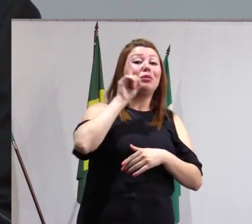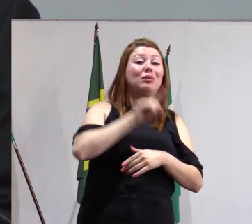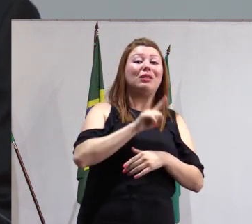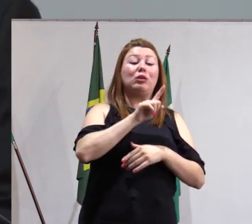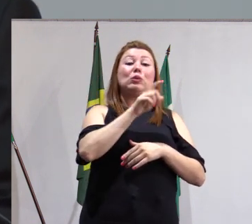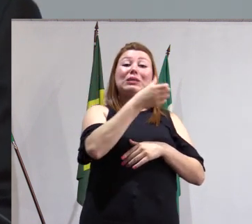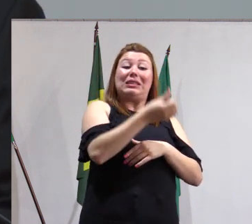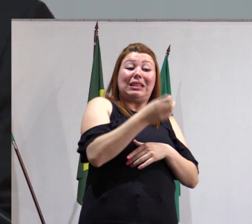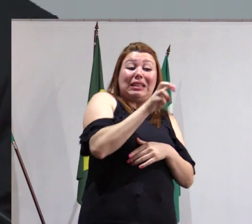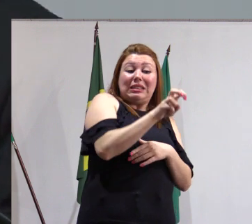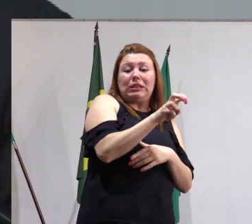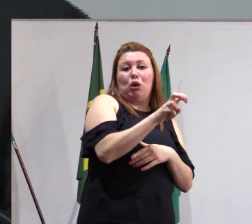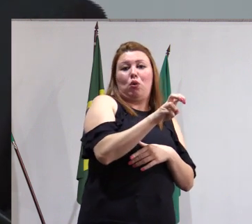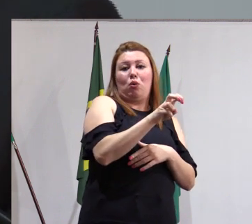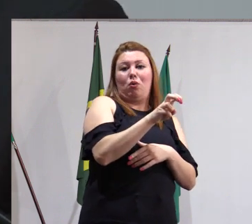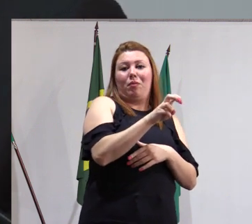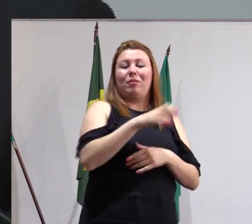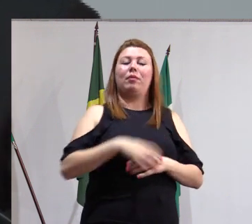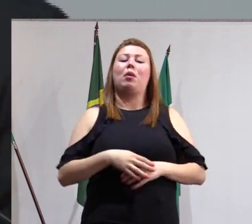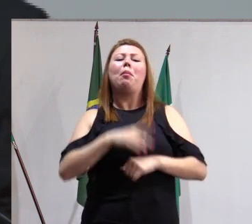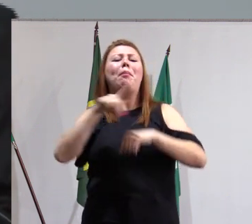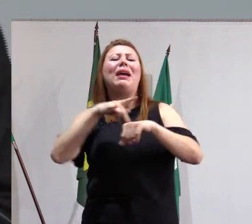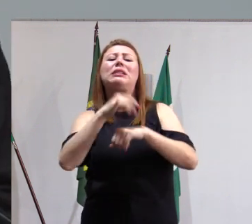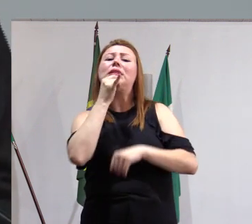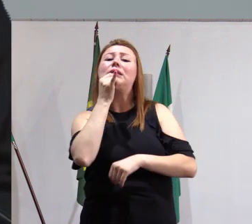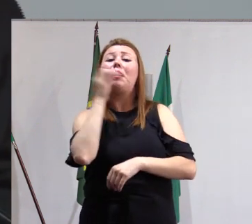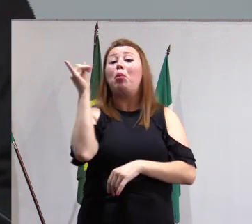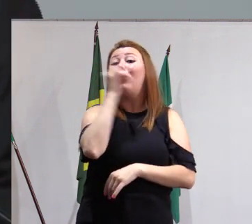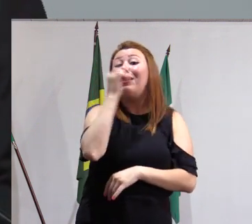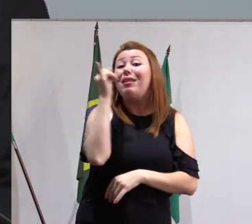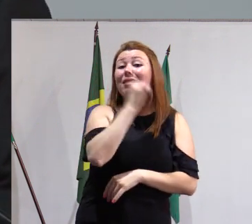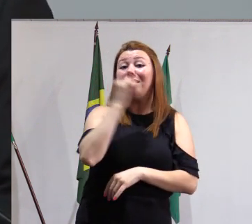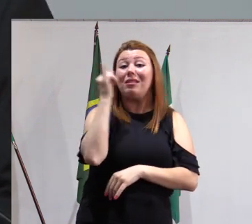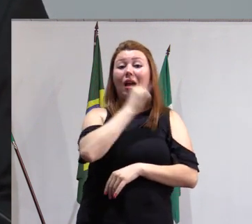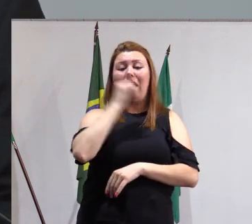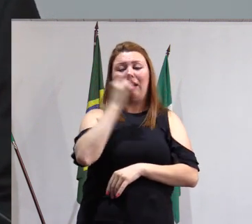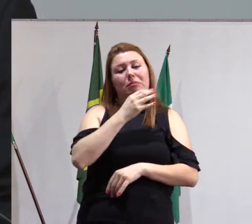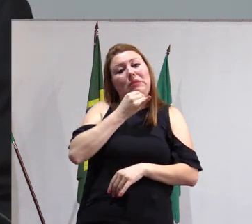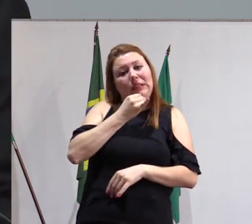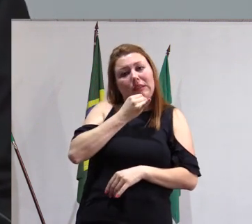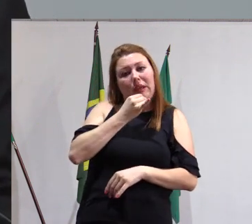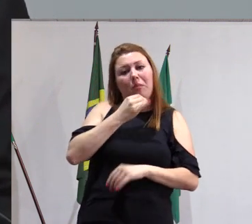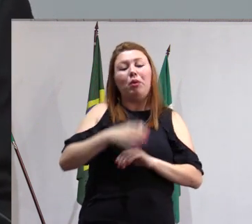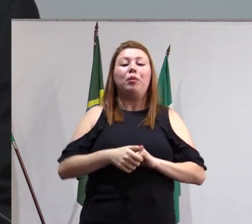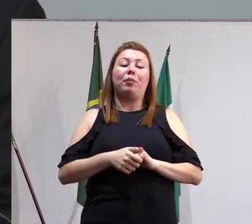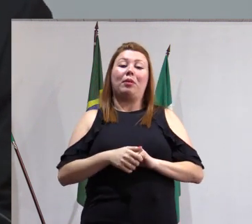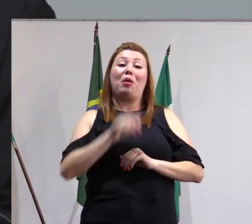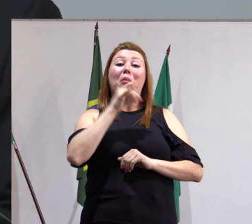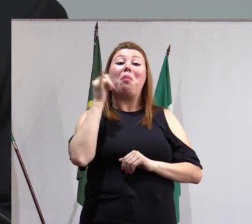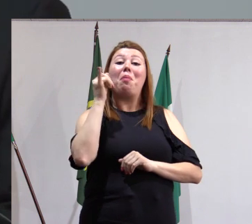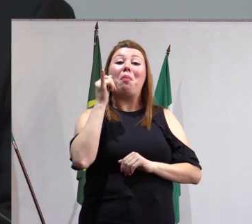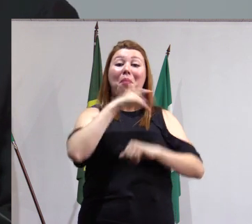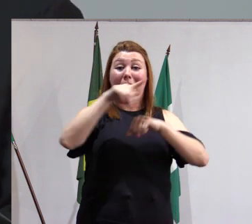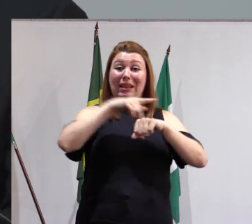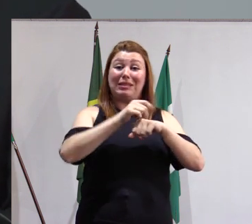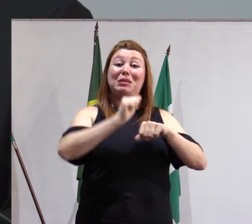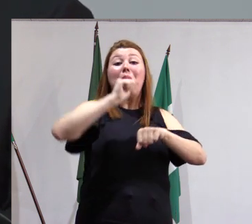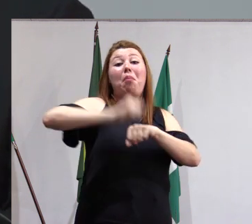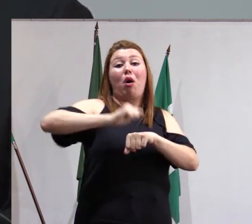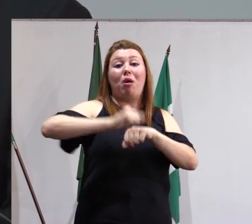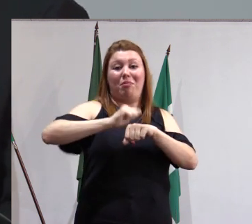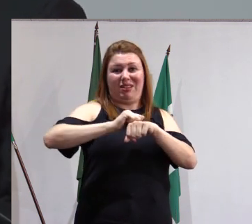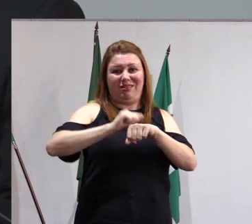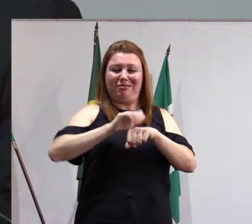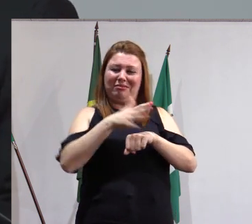Tá? Mesmo um país como a Itália, por exemplo, né, que seria bem mais pobre que os Estados Unidos, tem uma renda per